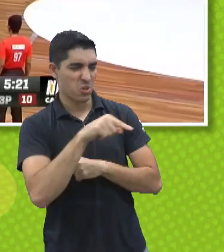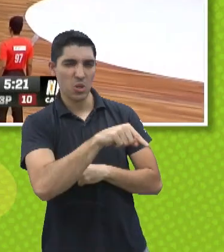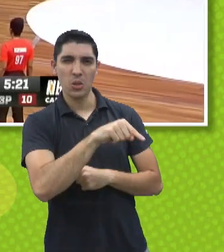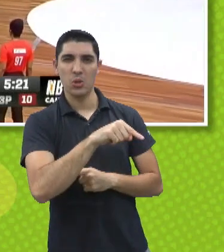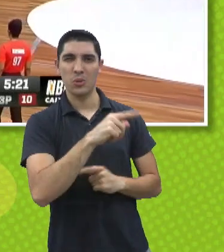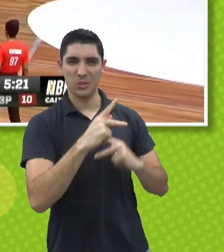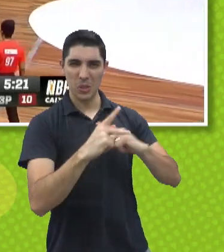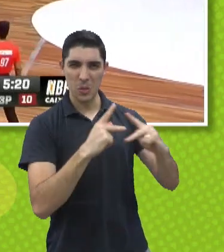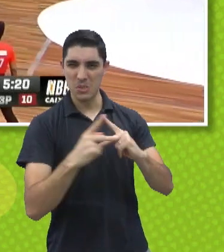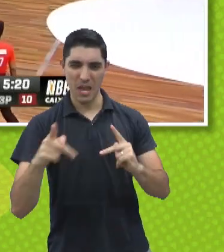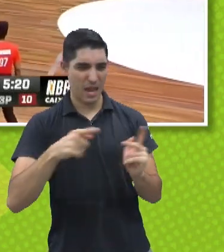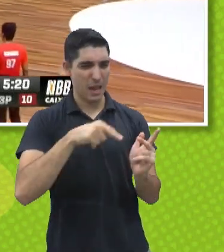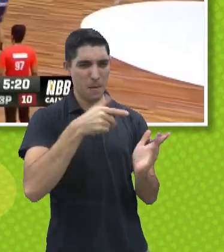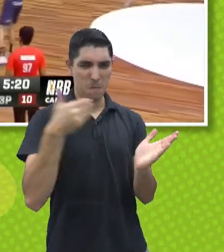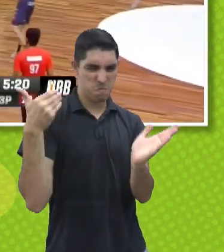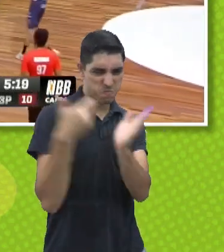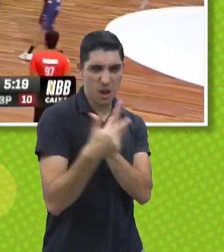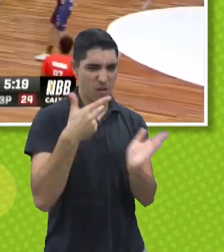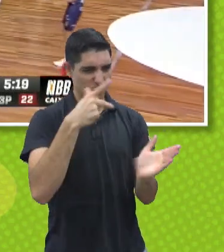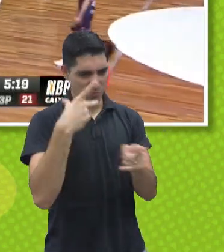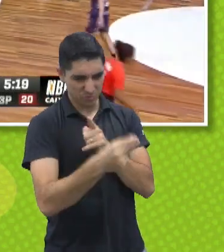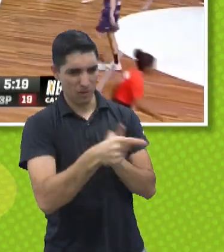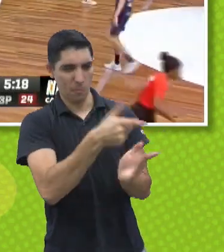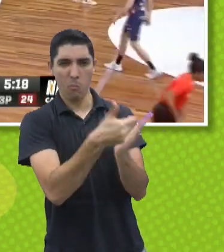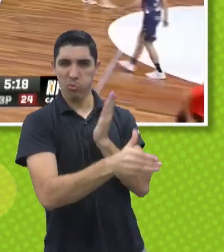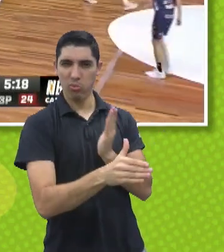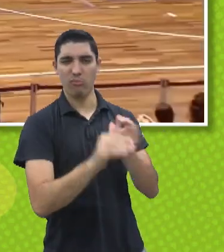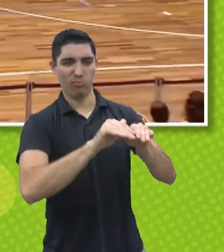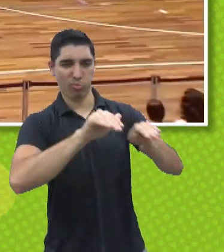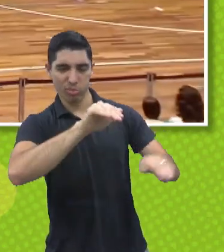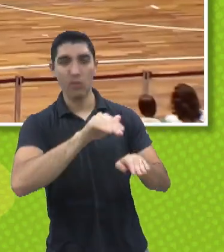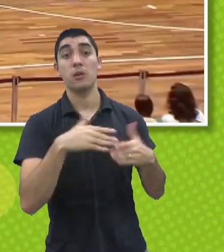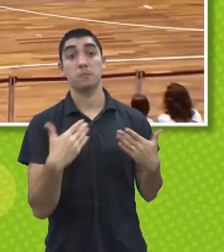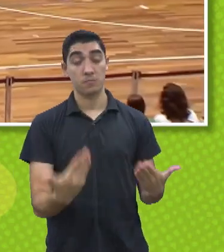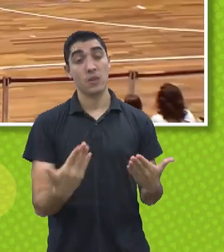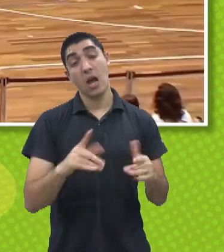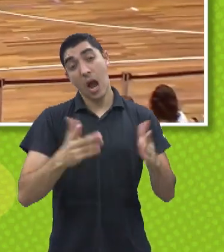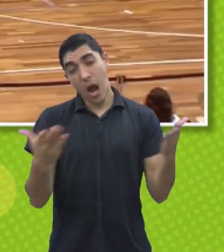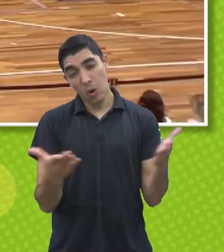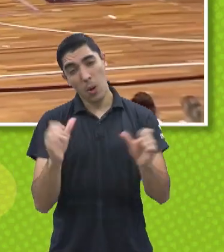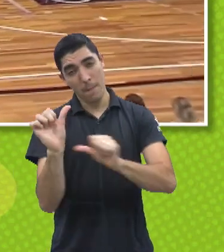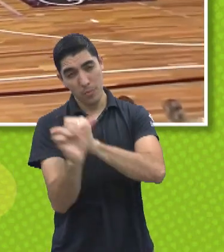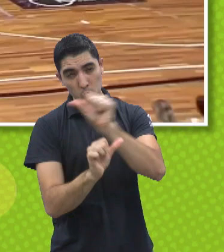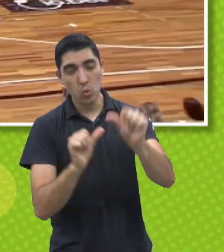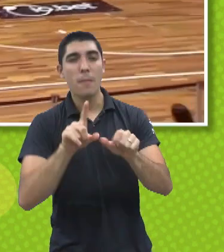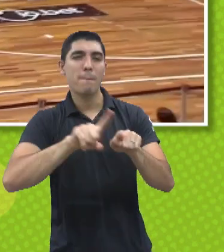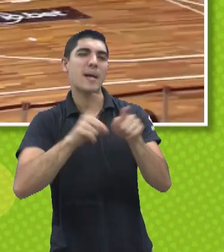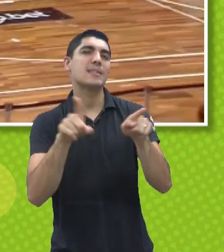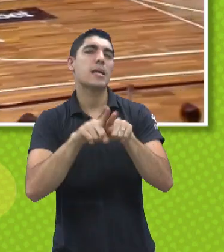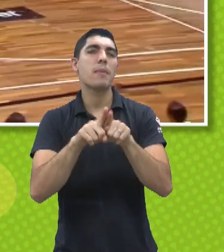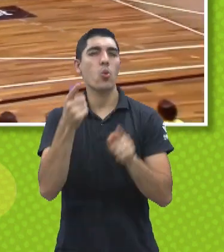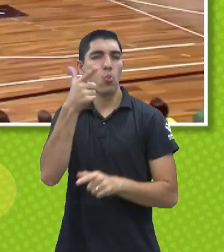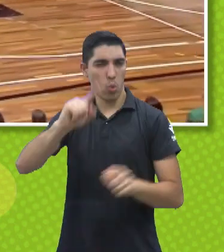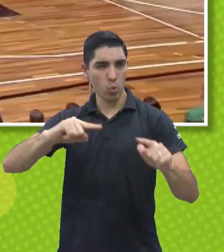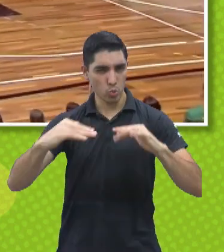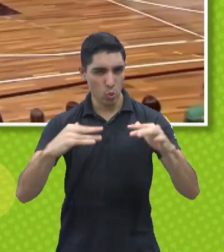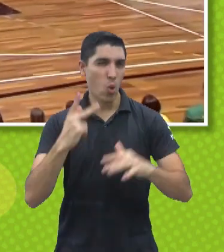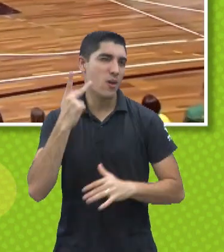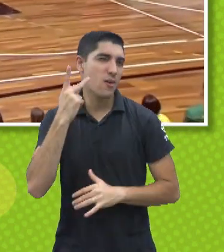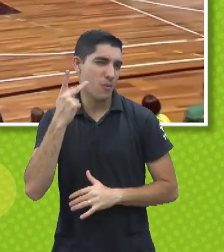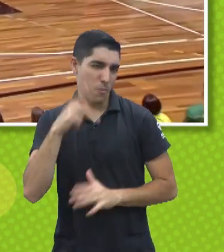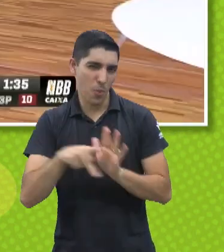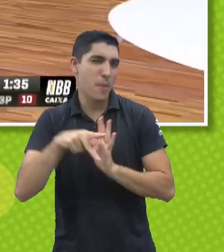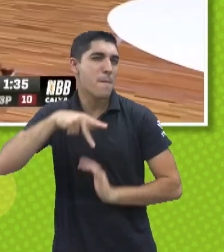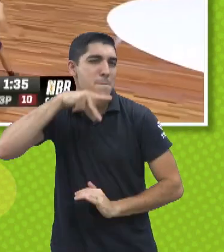vitórias interrompida pelo Unifacisa. Deve ter sido ali um ponto fora da curva e tudo mais. O Unifacisa também com um time